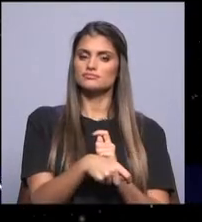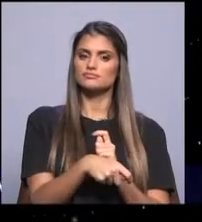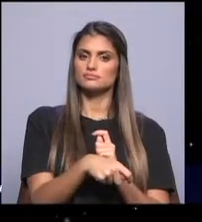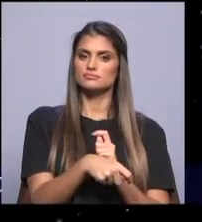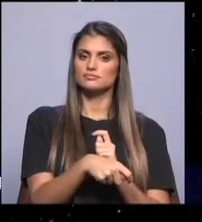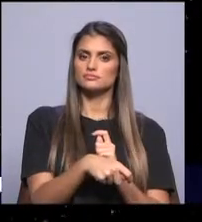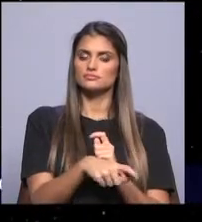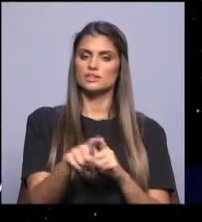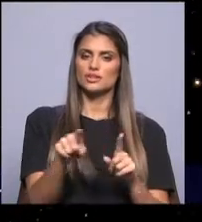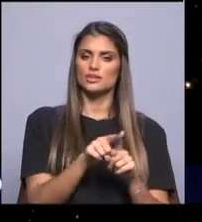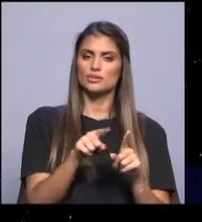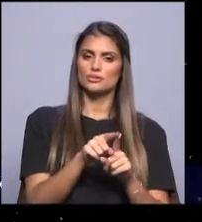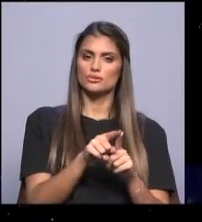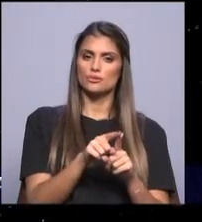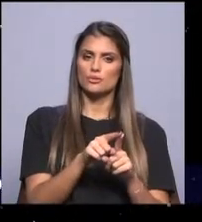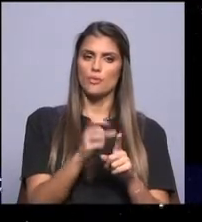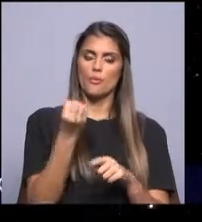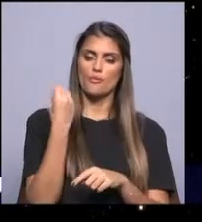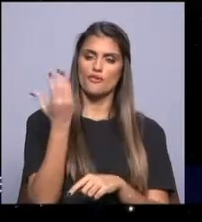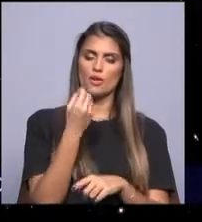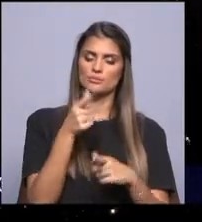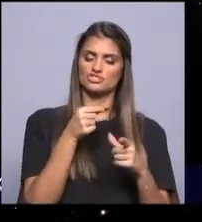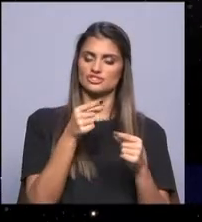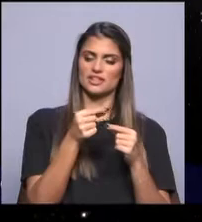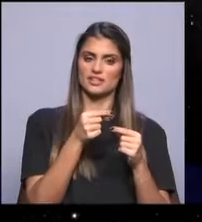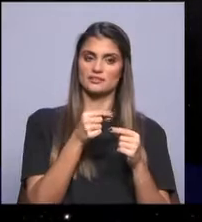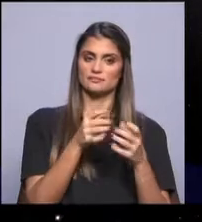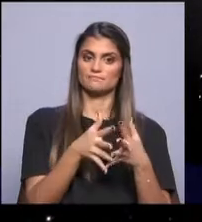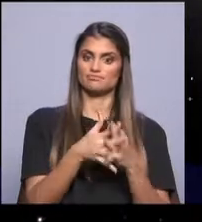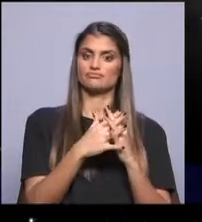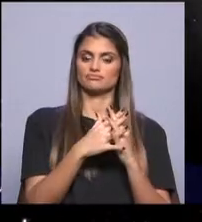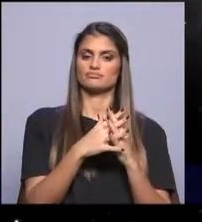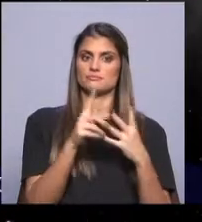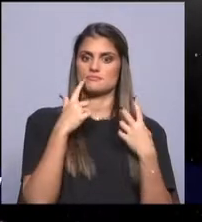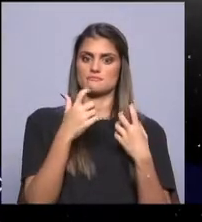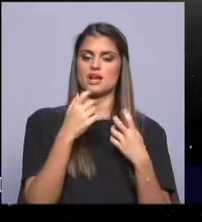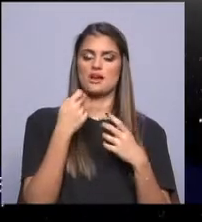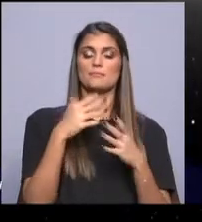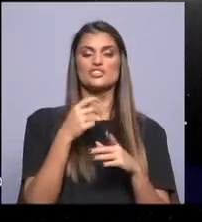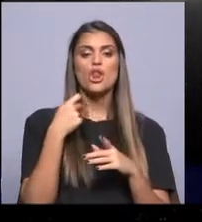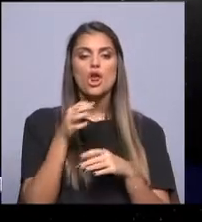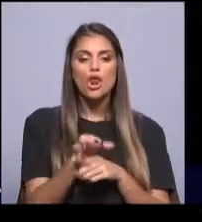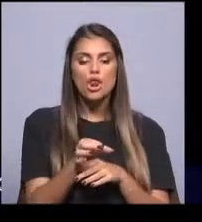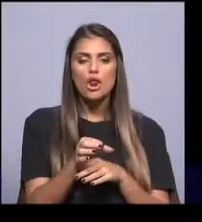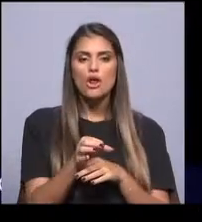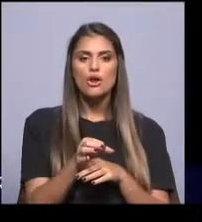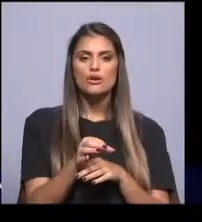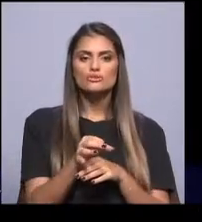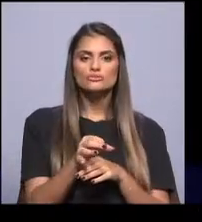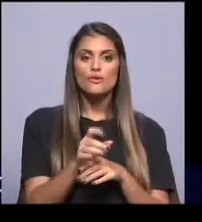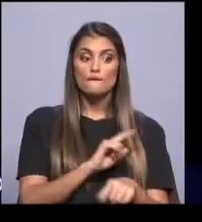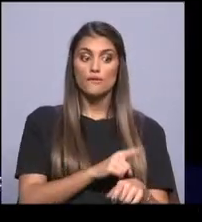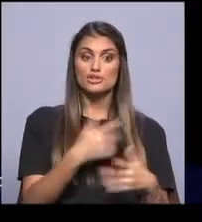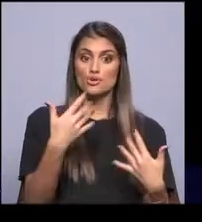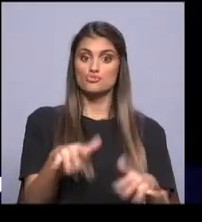milissegundo. É uma espécie de um farol, Jorge. É uma estrela muito compacta, muito densa, muito pequena, com um campo magnético poderosíssimo e